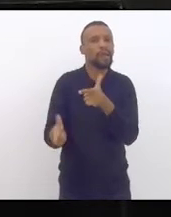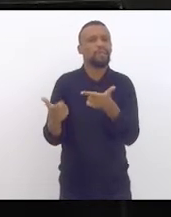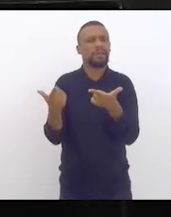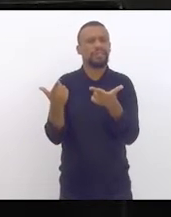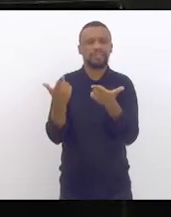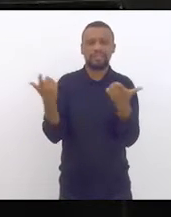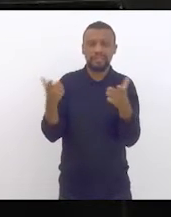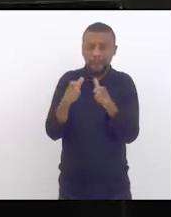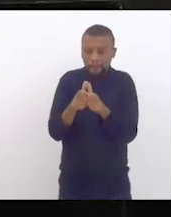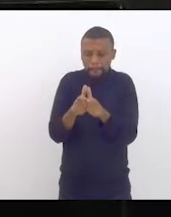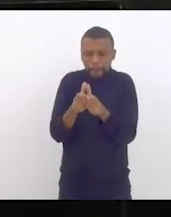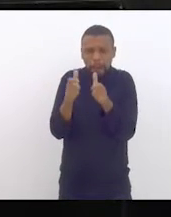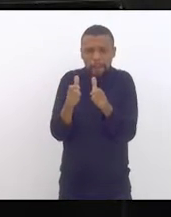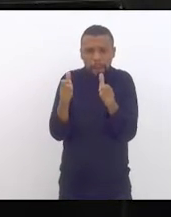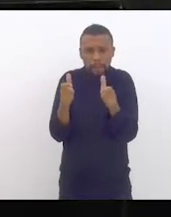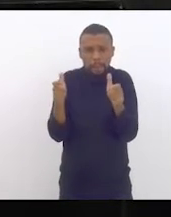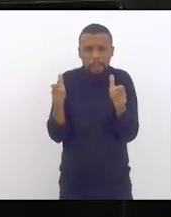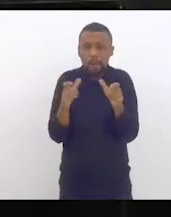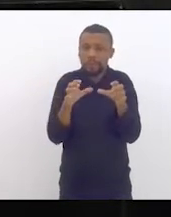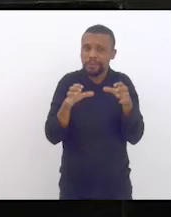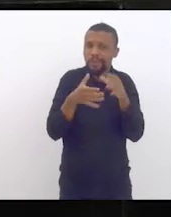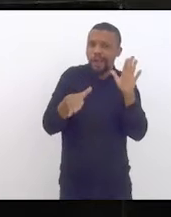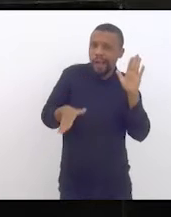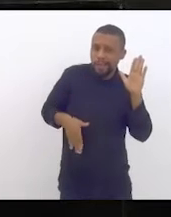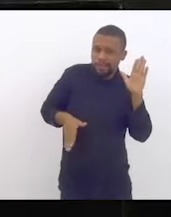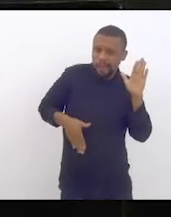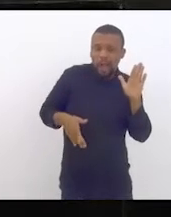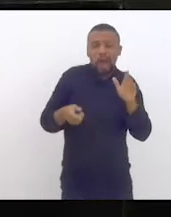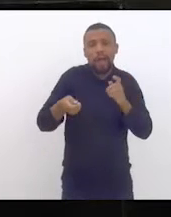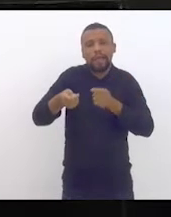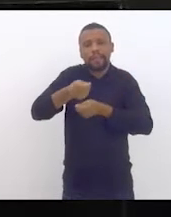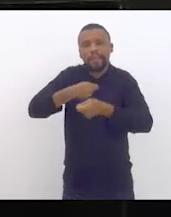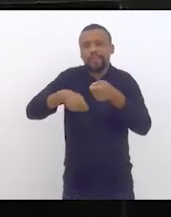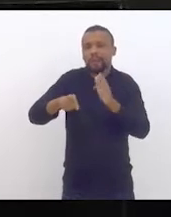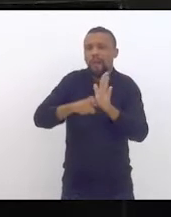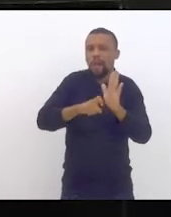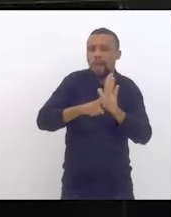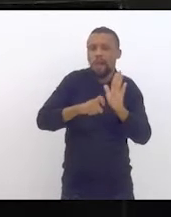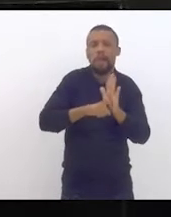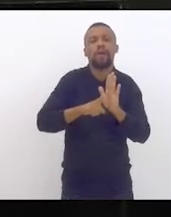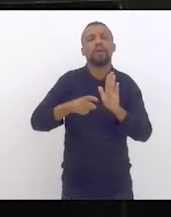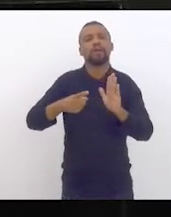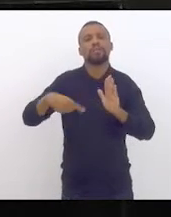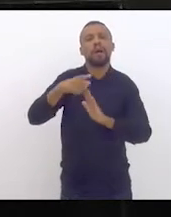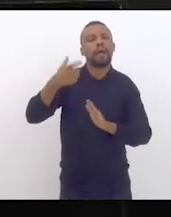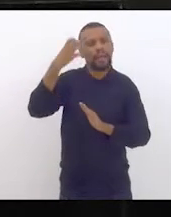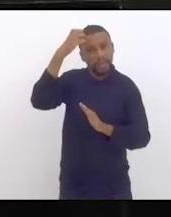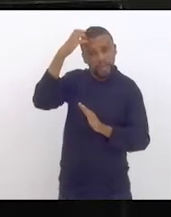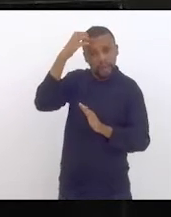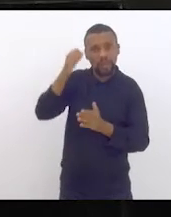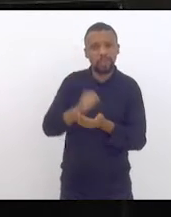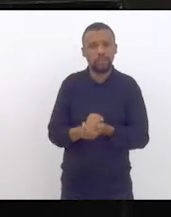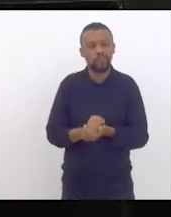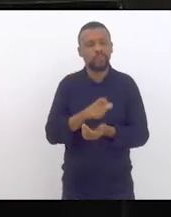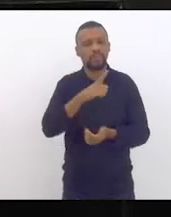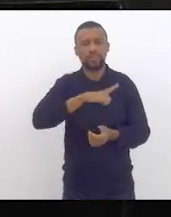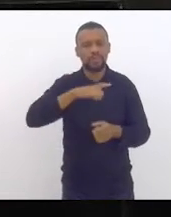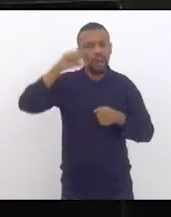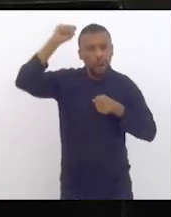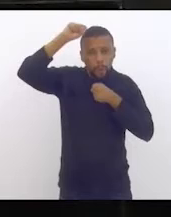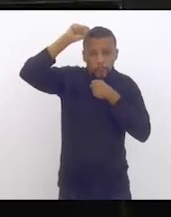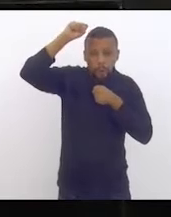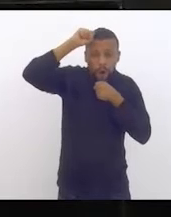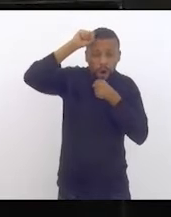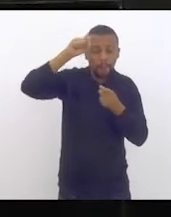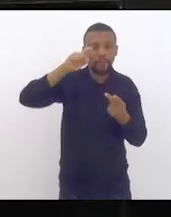facções criminosas de tráfico de drogas em Angra dos Reis enviou forças especiais do BOPE e do batalhão